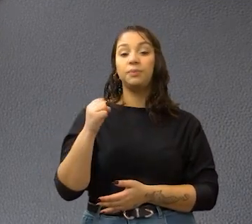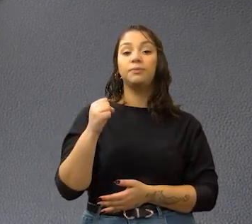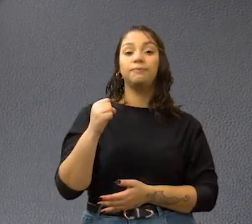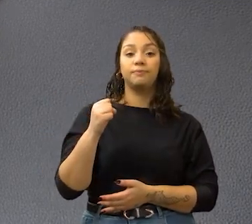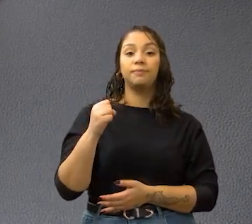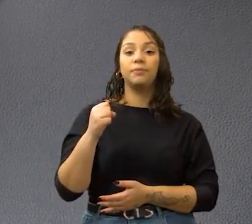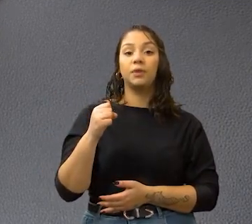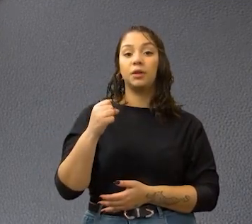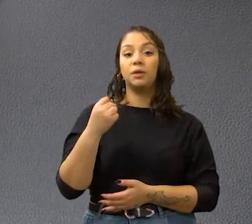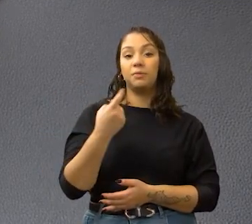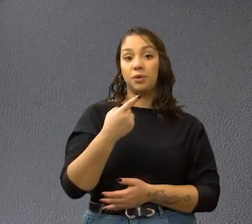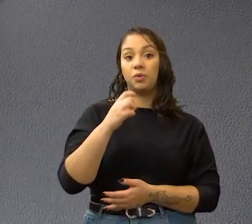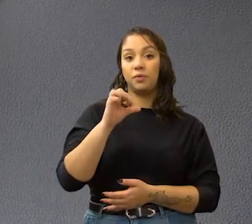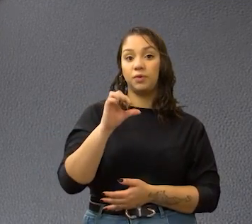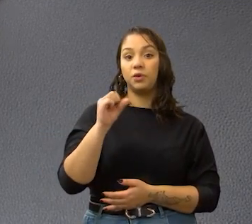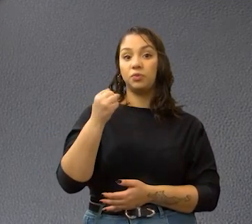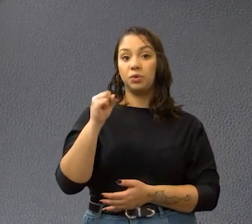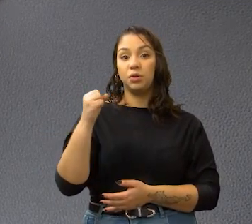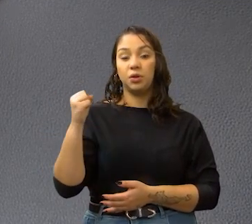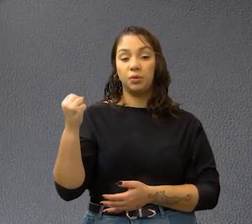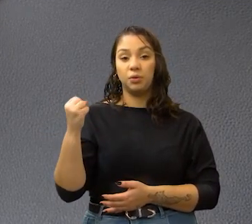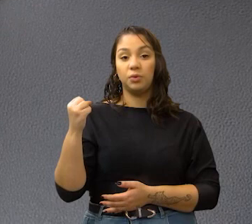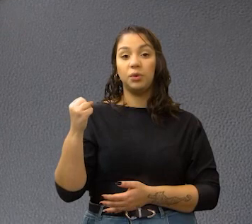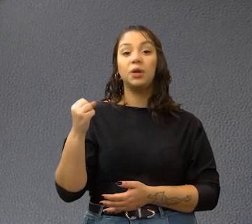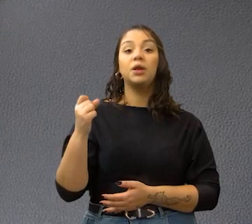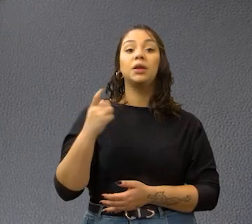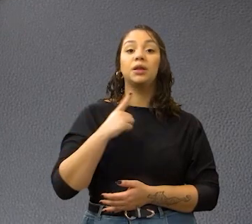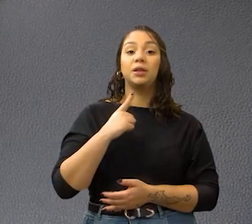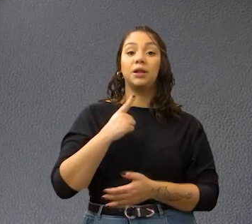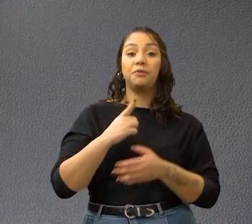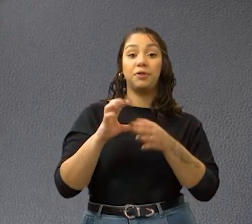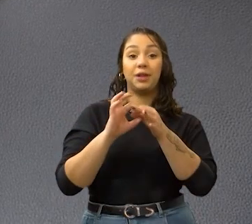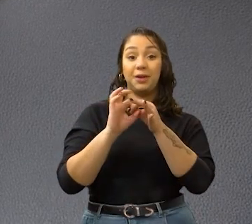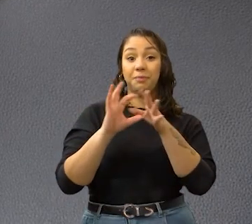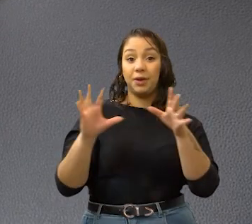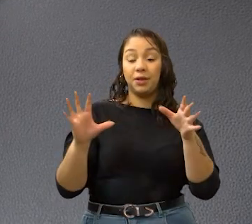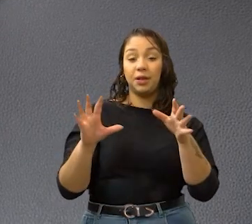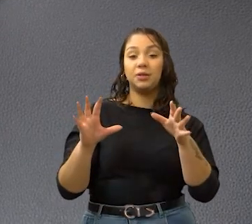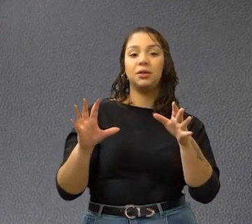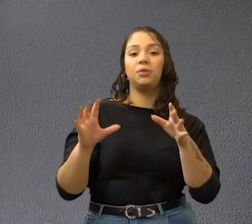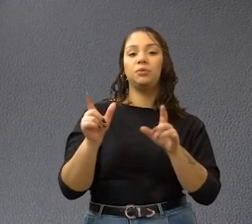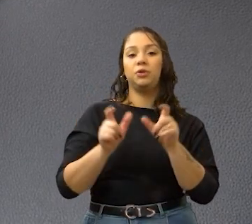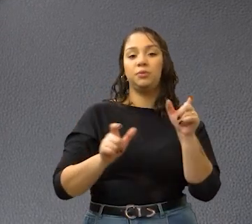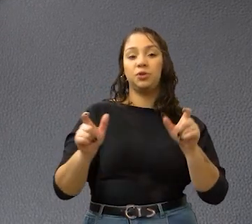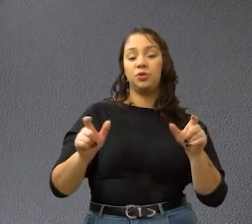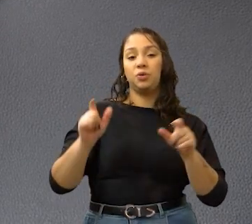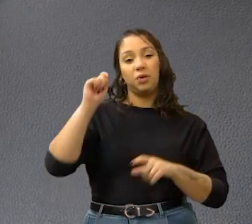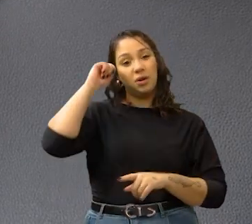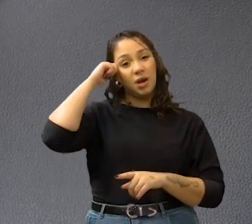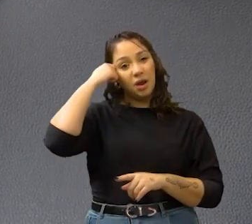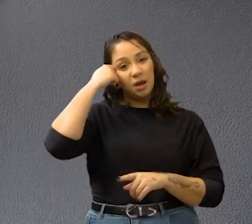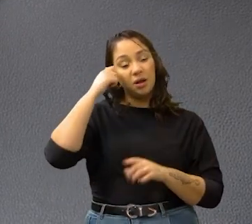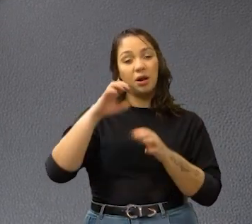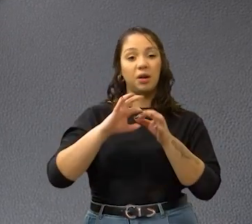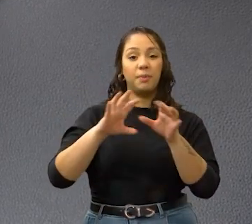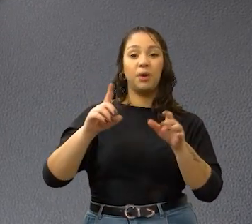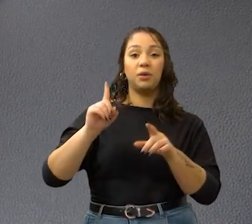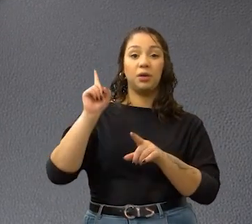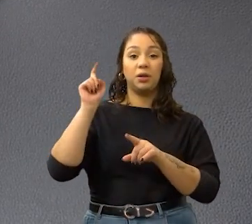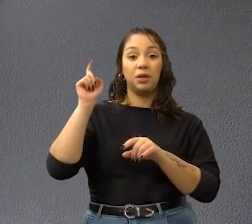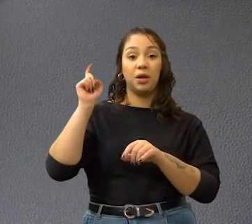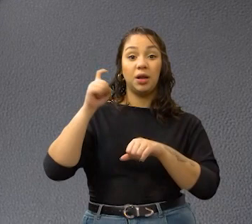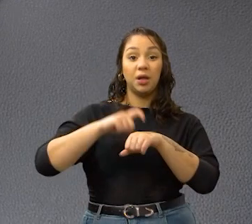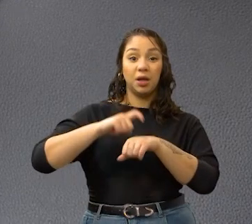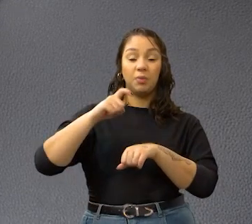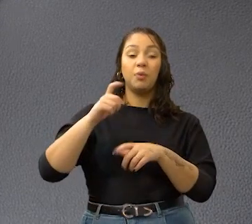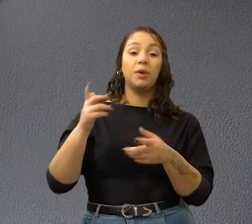1888, né? Que foi quando a gente tem a libertação do povo negro escravizado naquele momento, mas uma série de